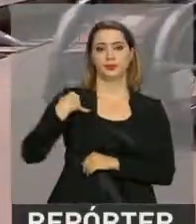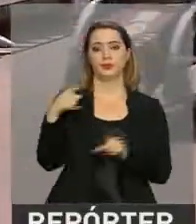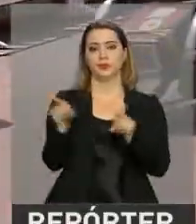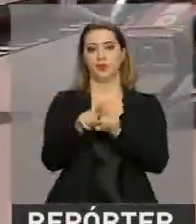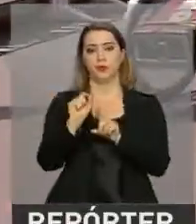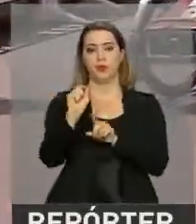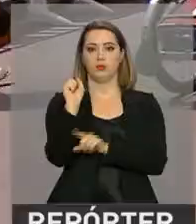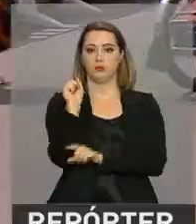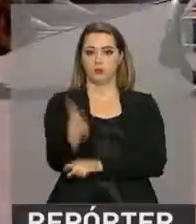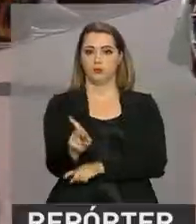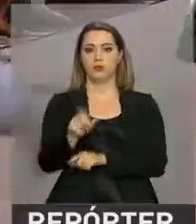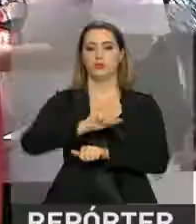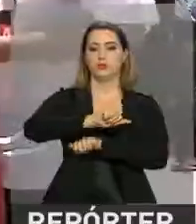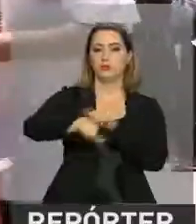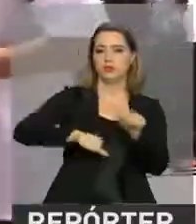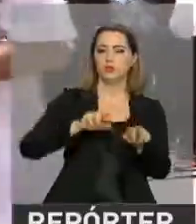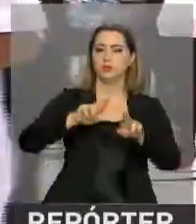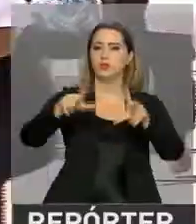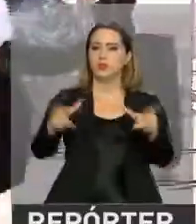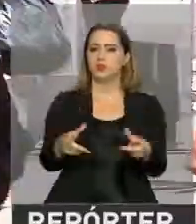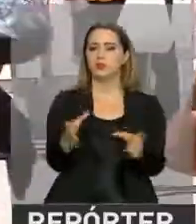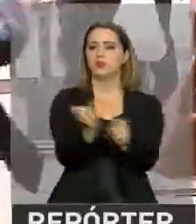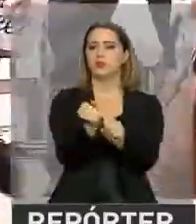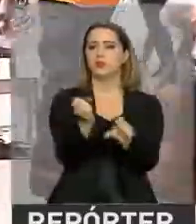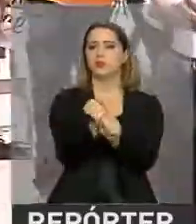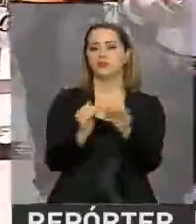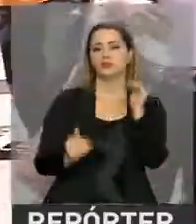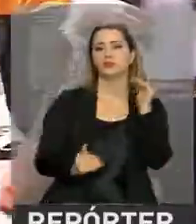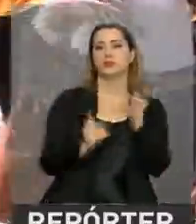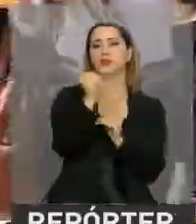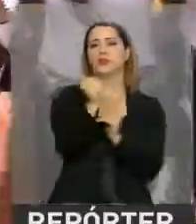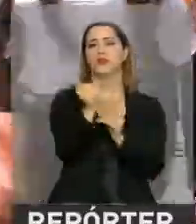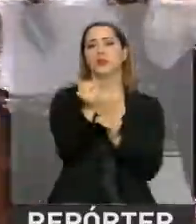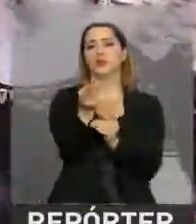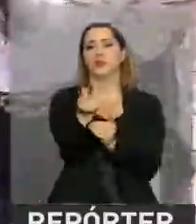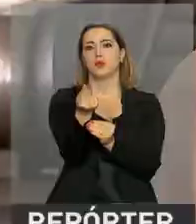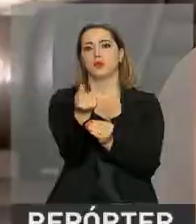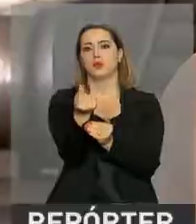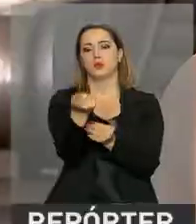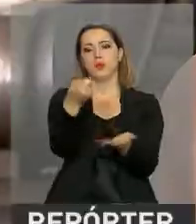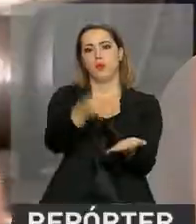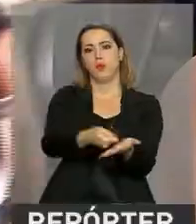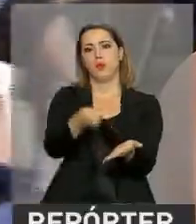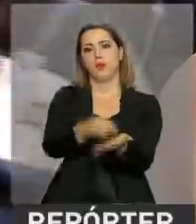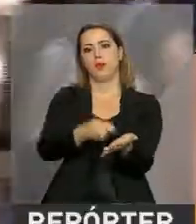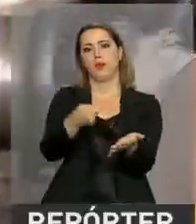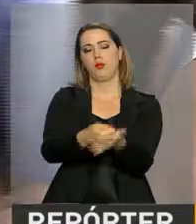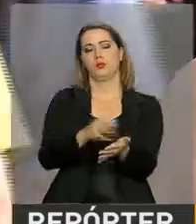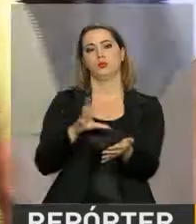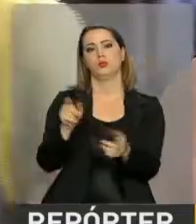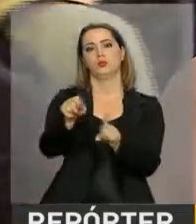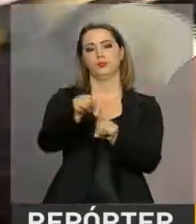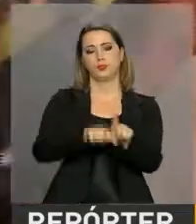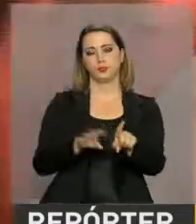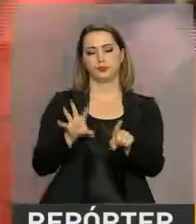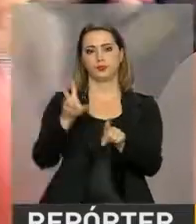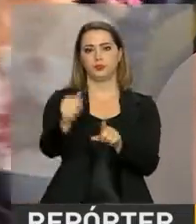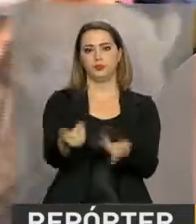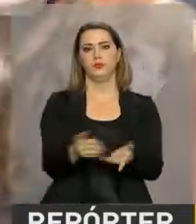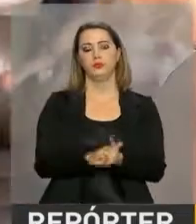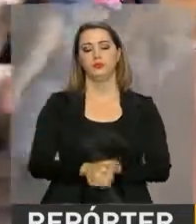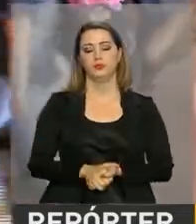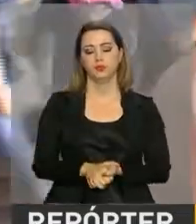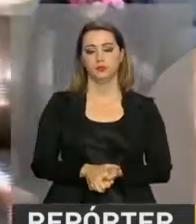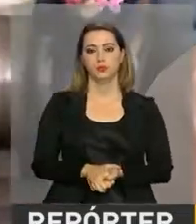fórmula de cálculo modificada e aumento na taxa de contribuição para todos. O assunto reforma da Previdência tem